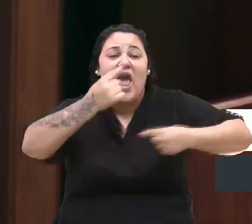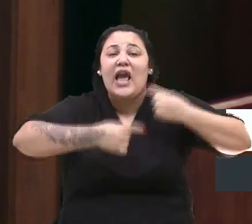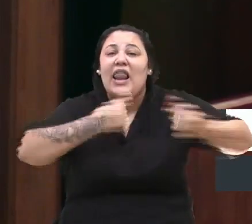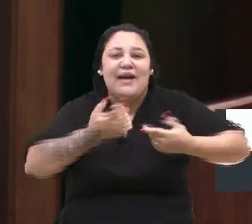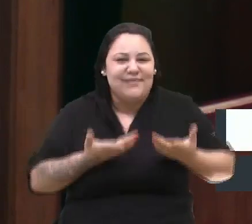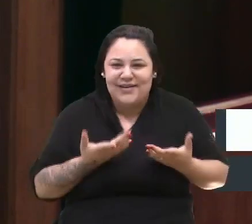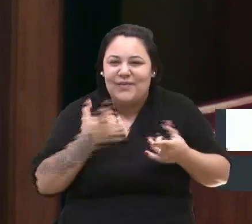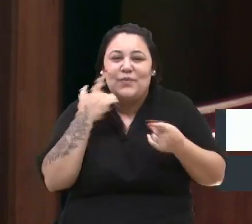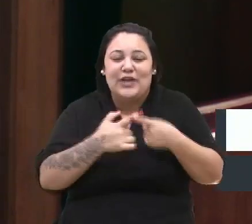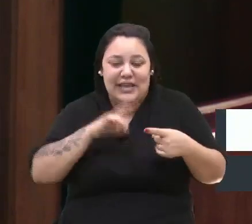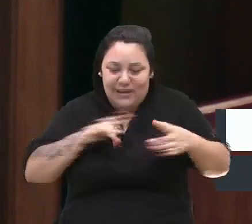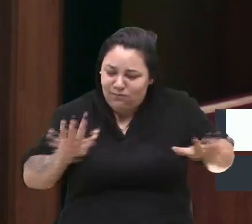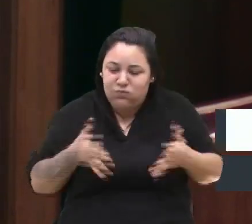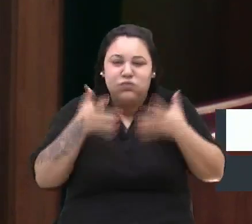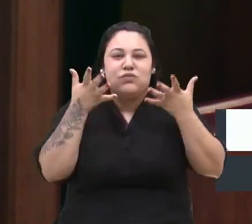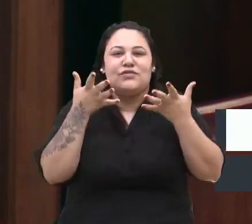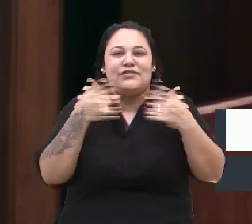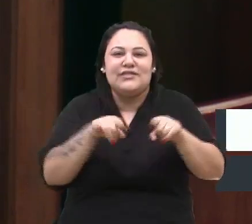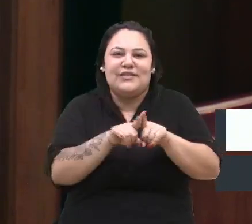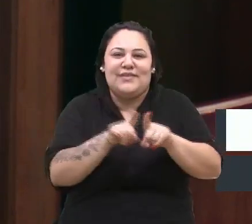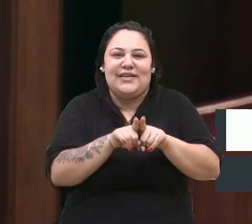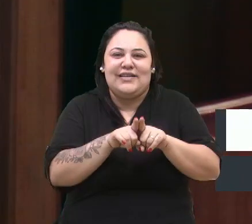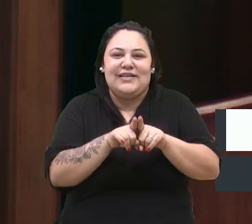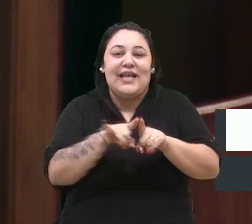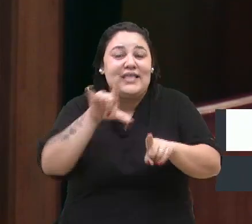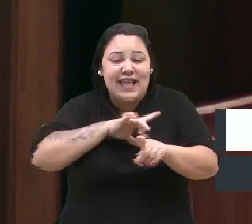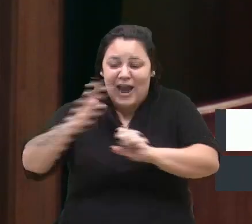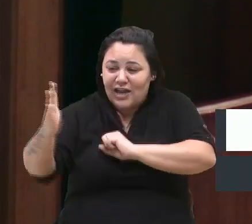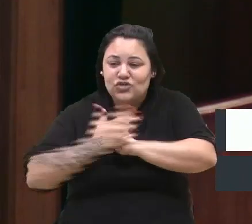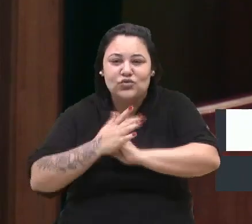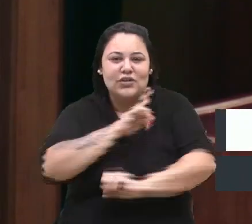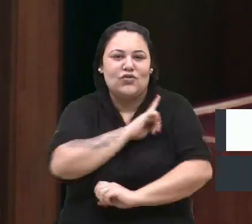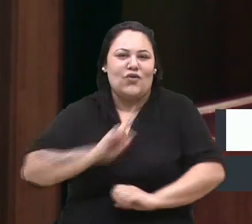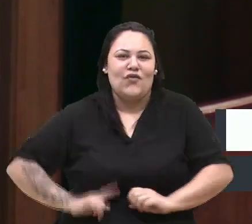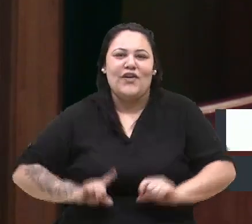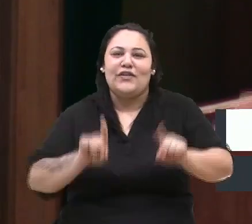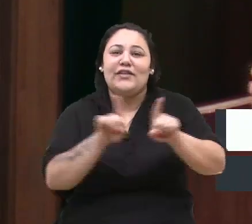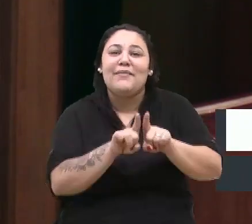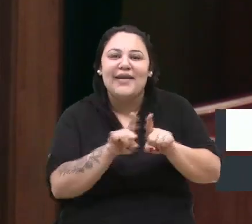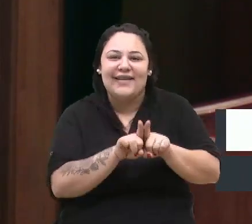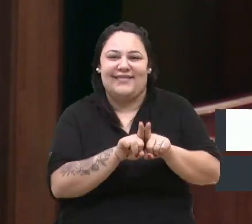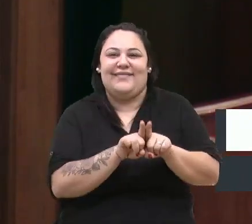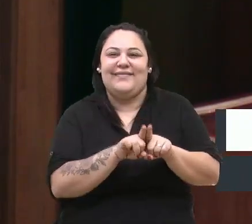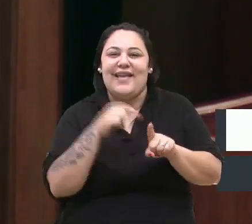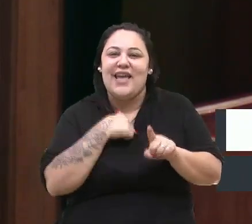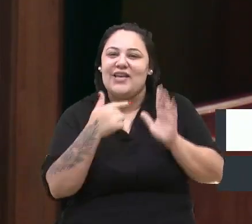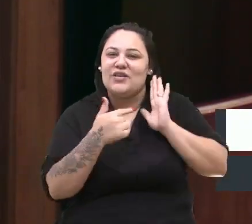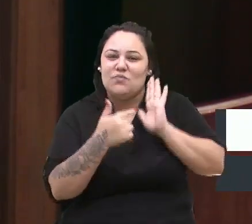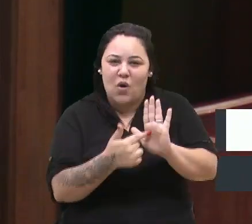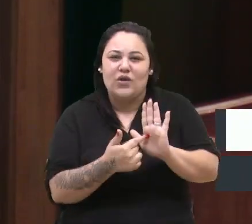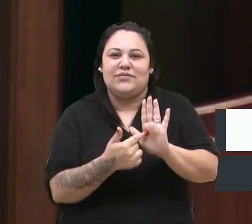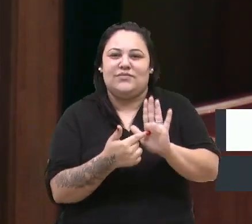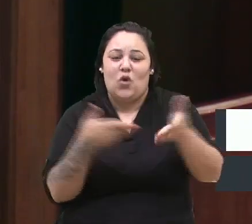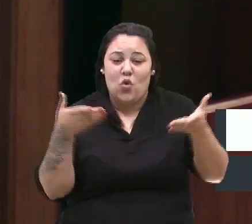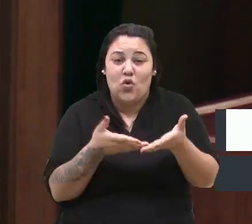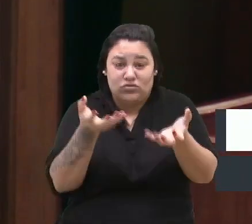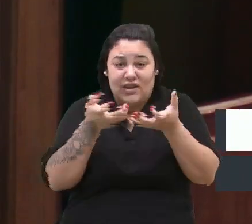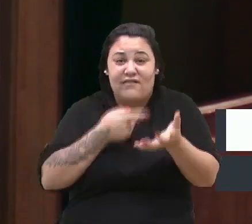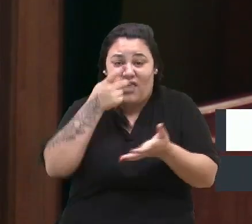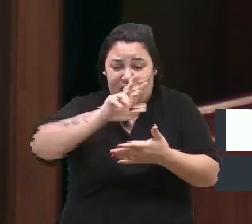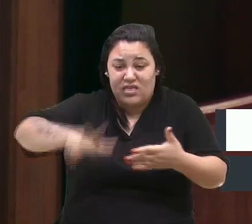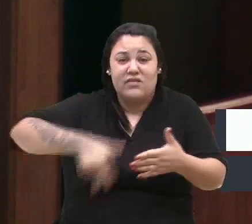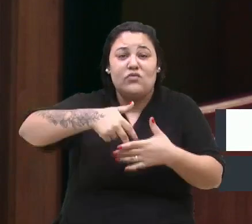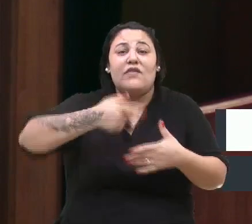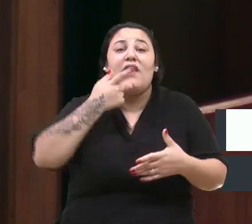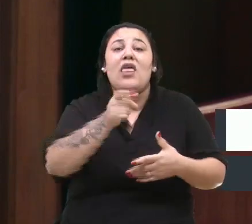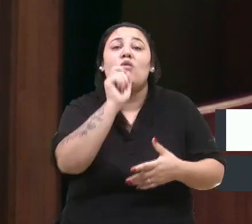vereador Bressan, por parte do governo. E isso é que me traz aqui nessa tribuna,